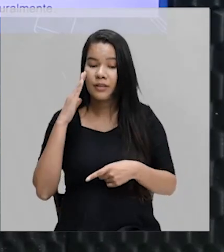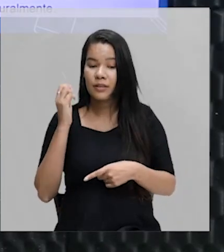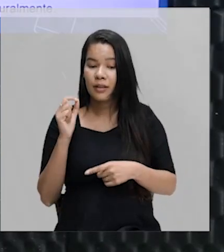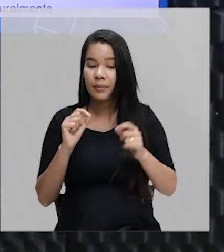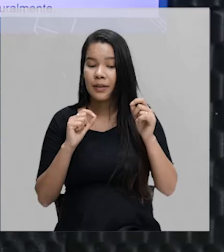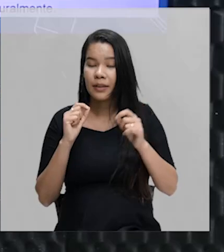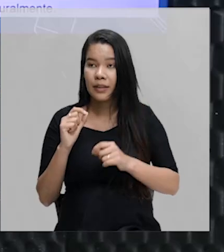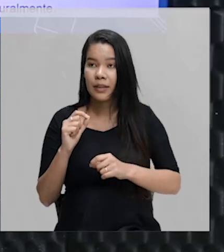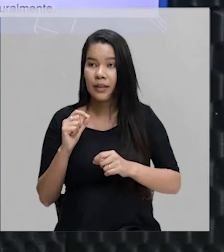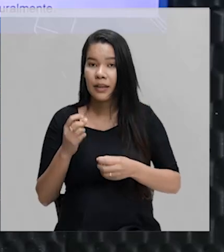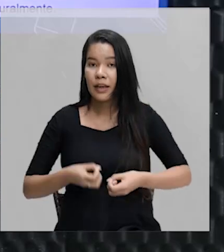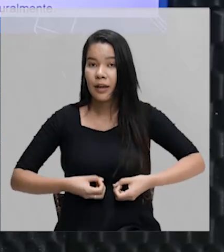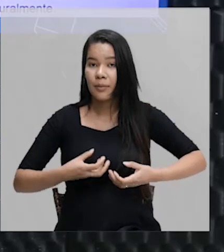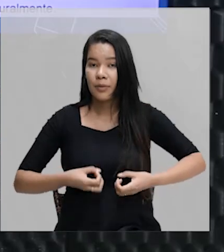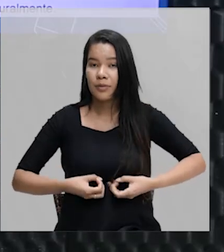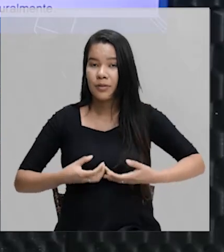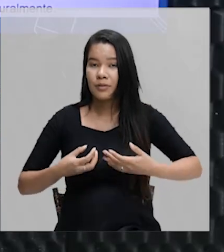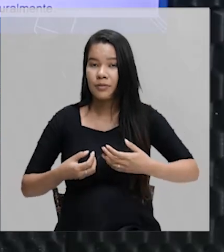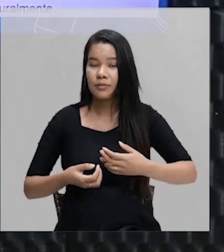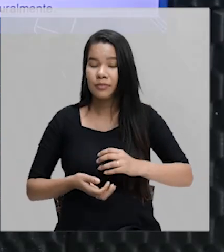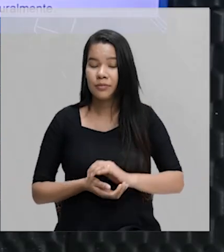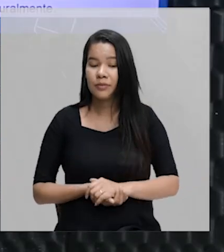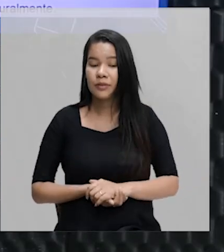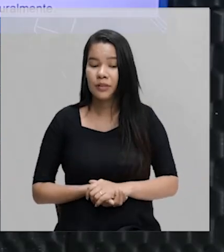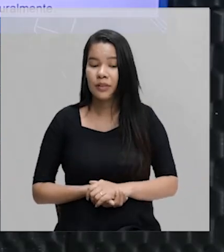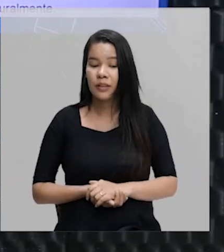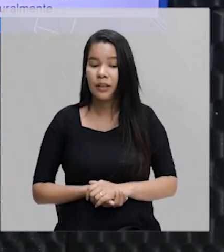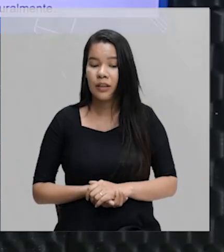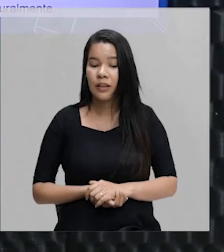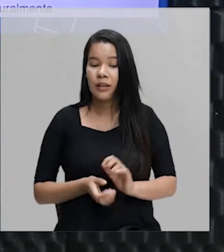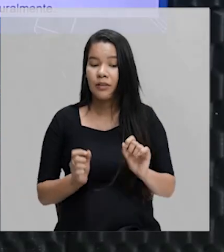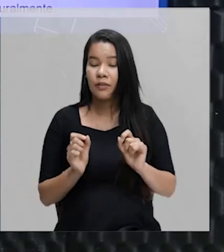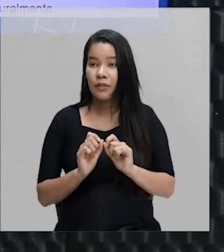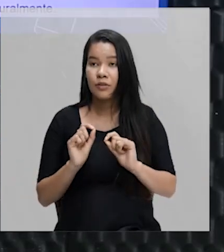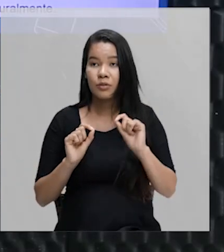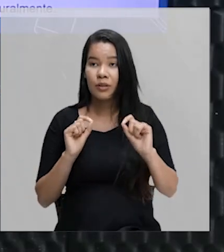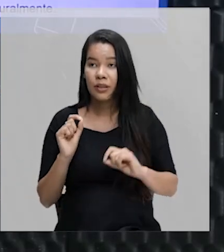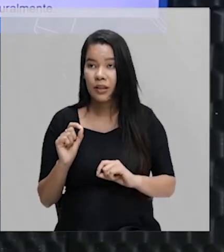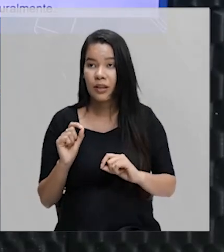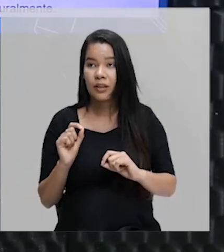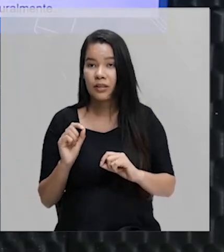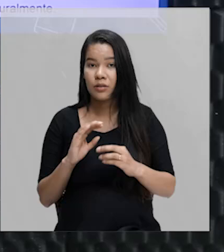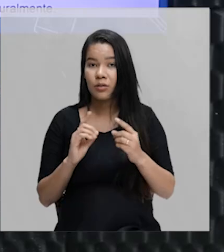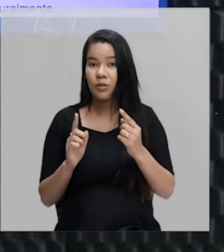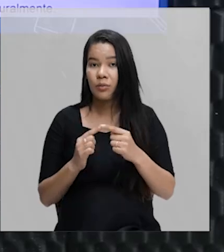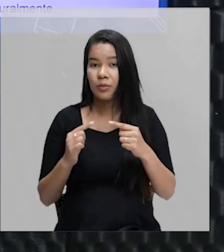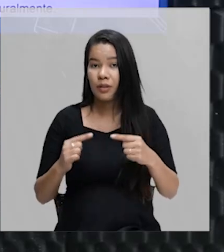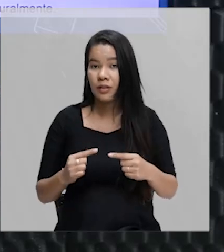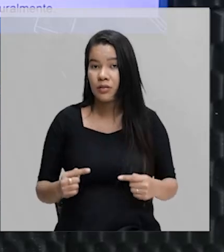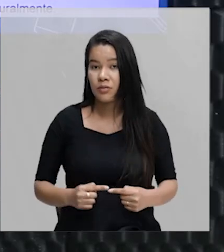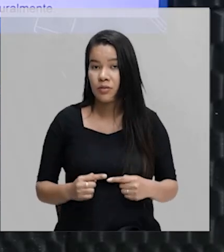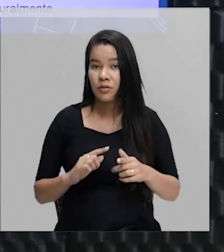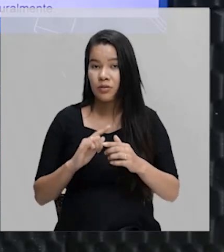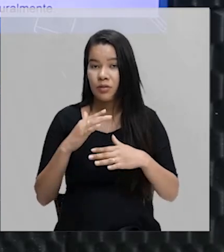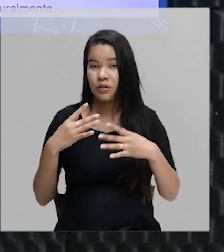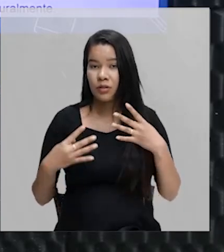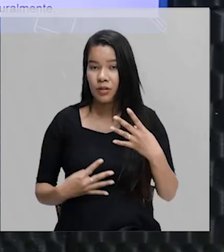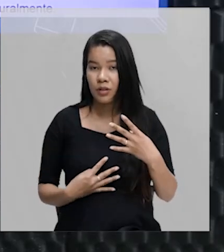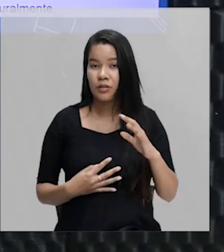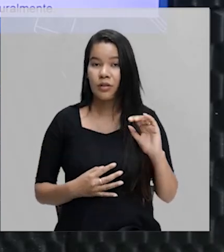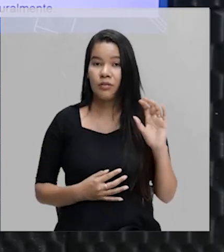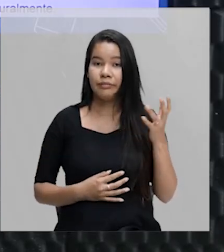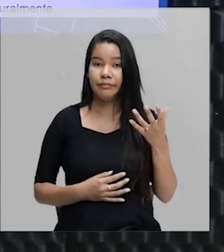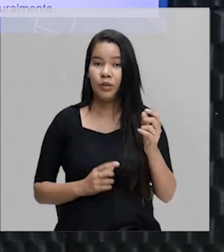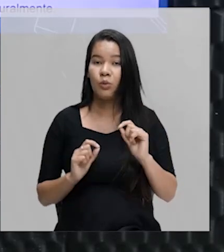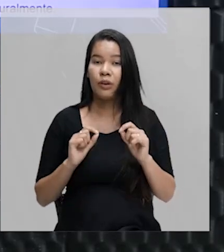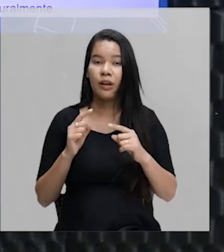a reprodução sexuada, ela faz com que as recombinações genéticas aconteçam. O que são